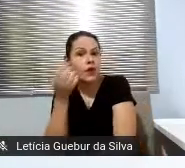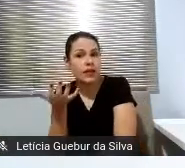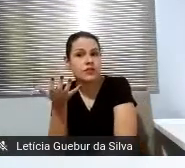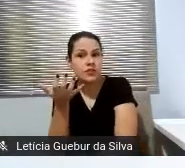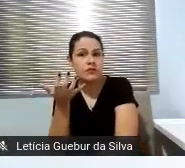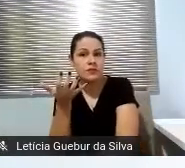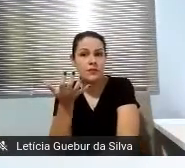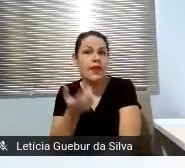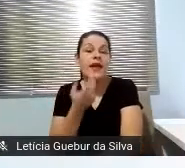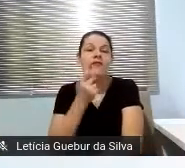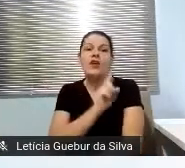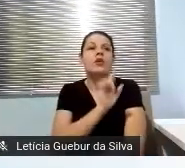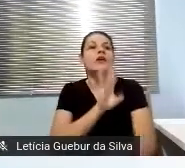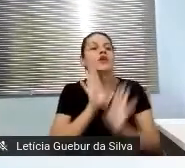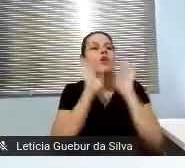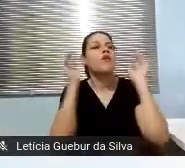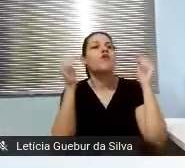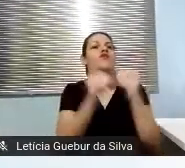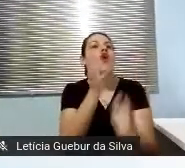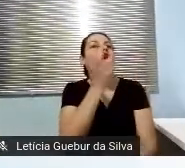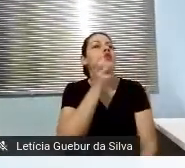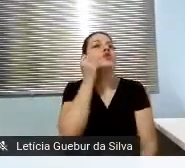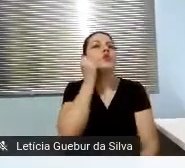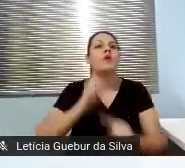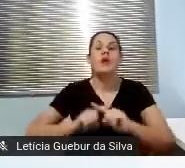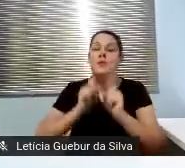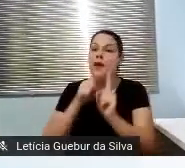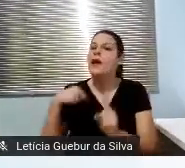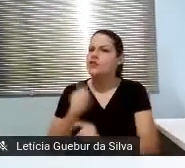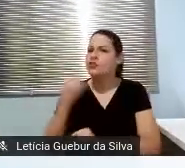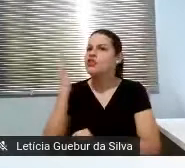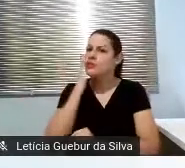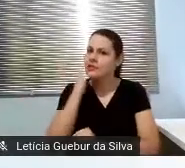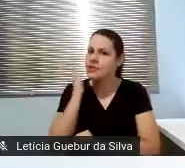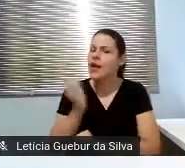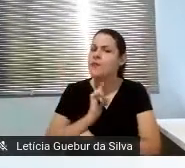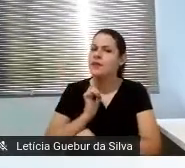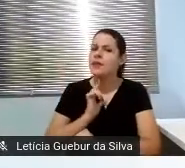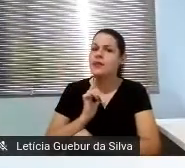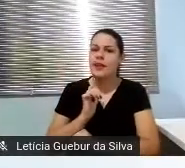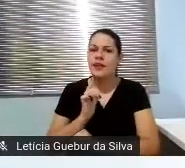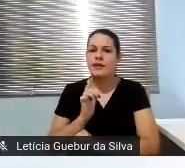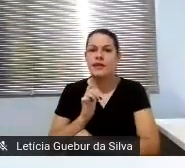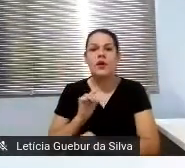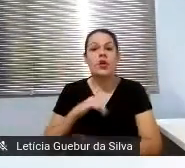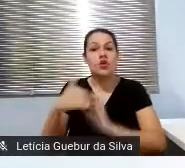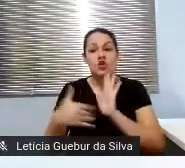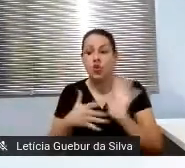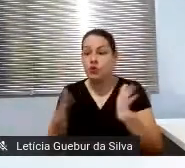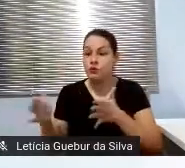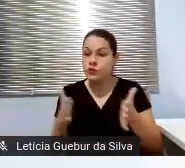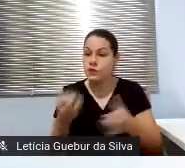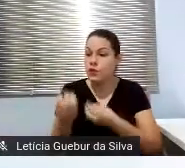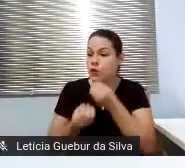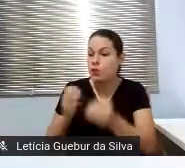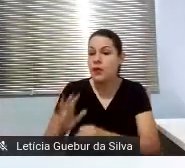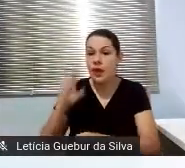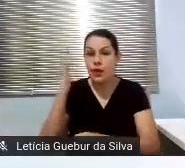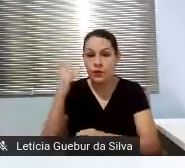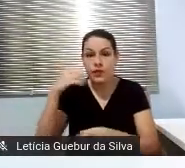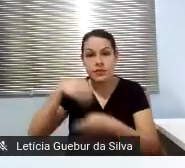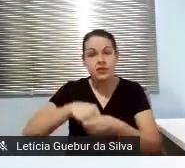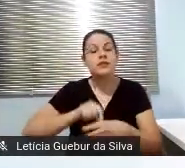como lucrativas, né? Mas nós observamos no funcionamento dessas entidades que há